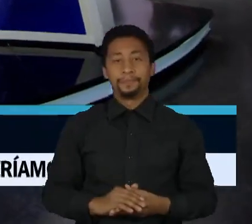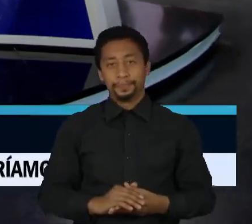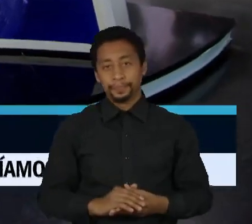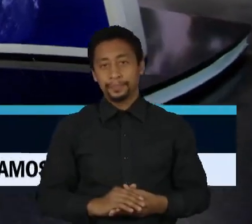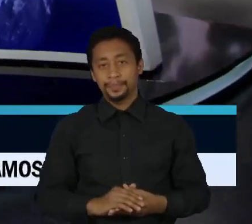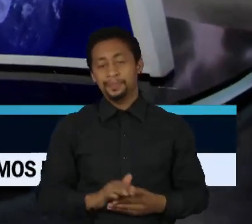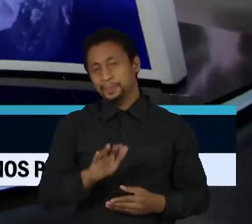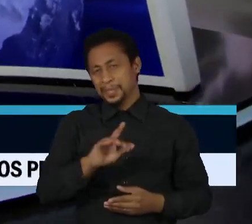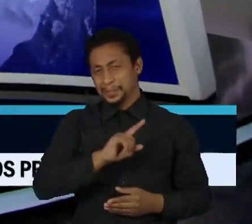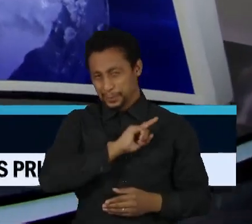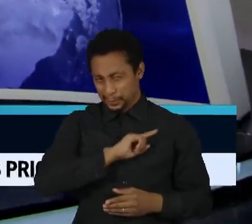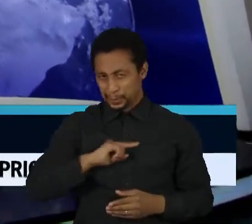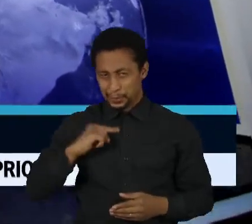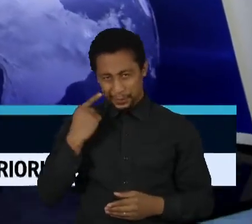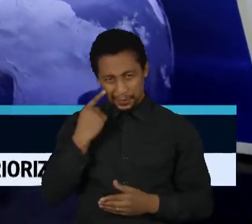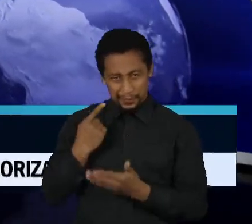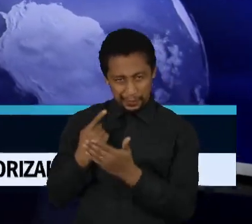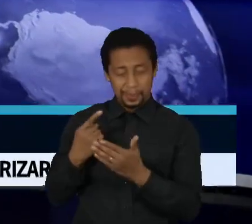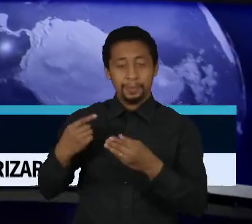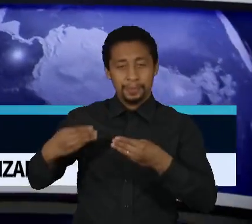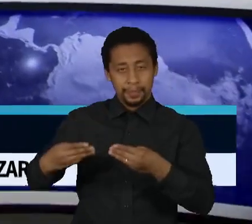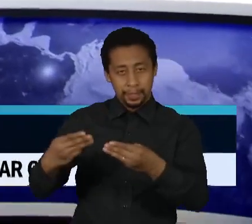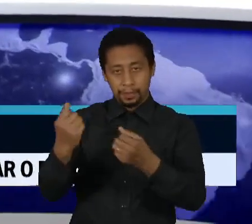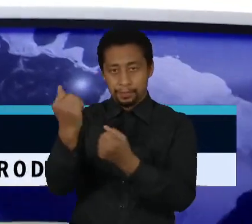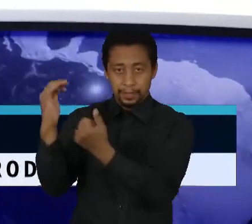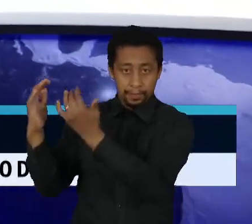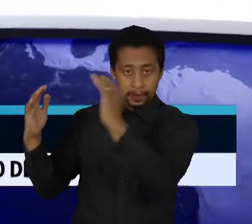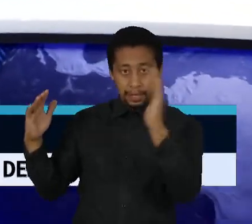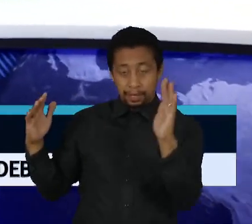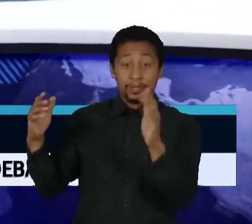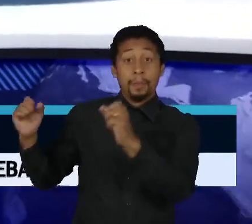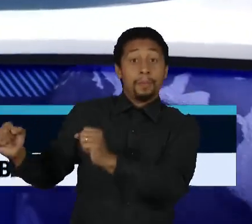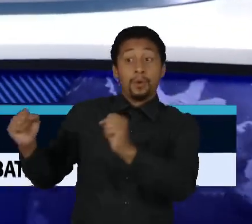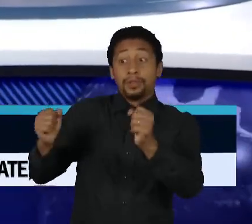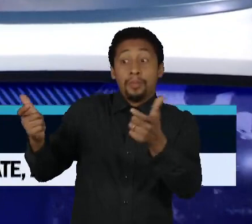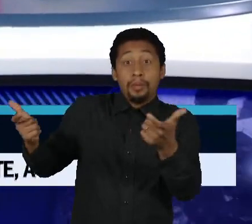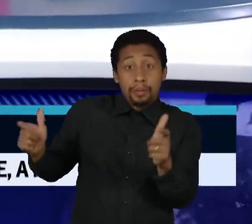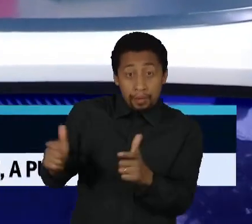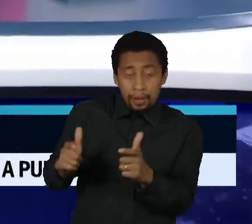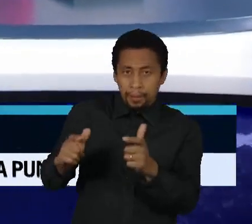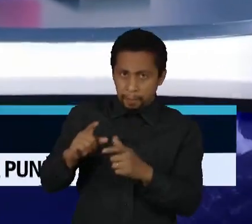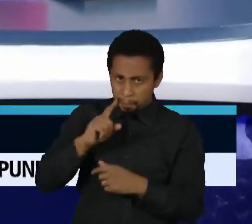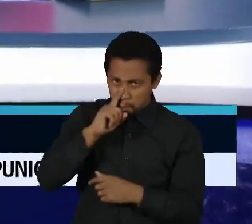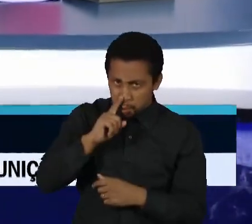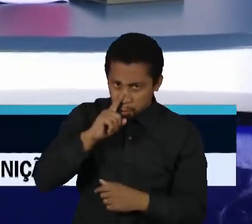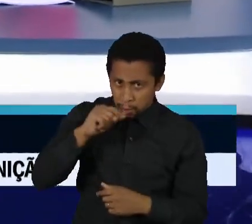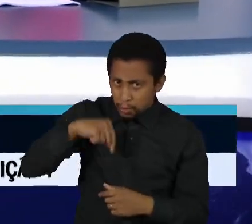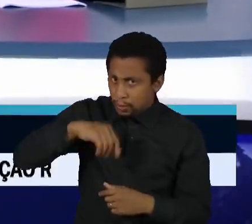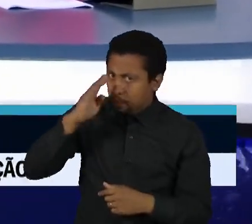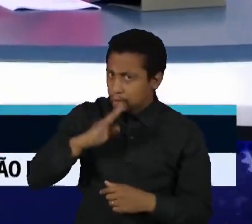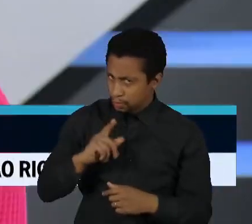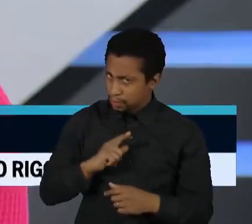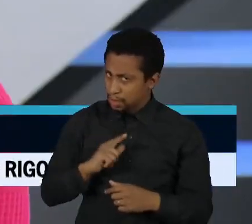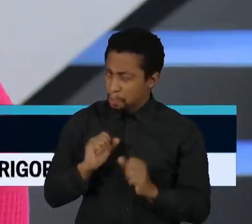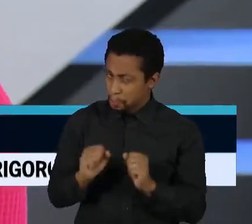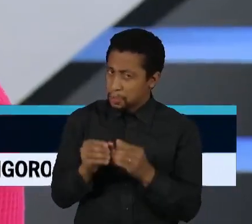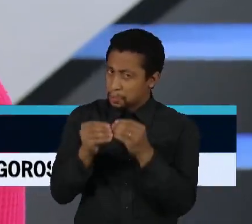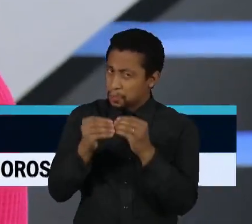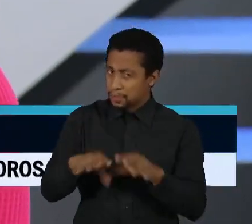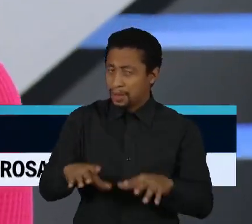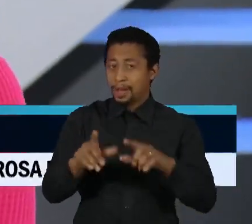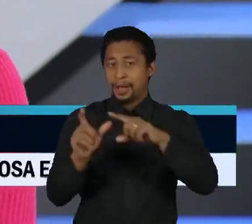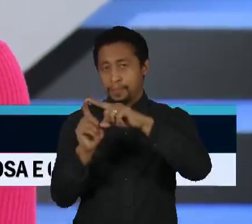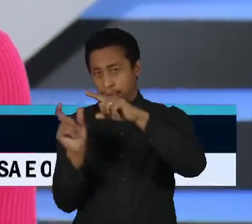quanto essa desidratação do Ministério do Meio Ambiente, né, ameaça a inserção internacional do Brasil? Pode complicar, prejudicar o acordo